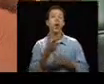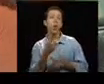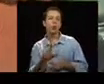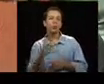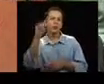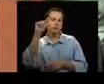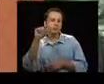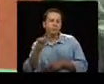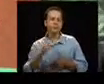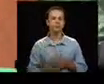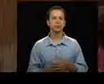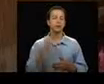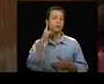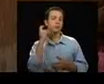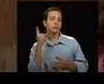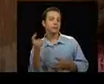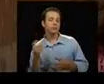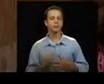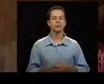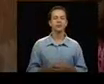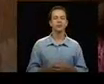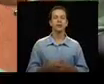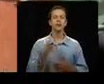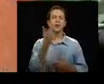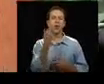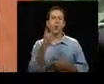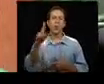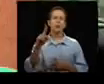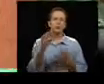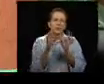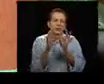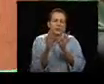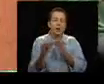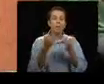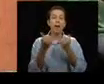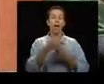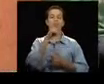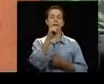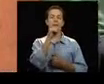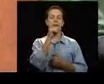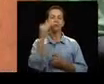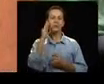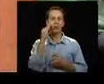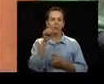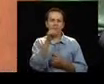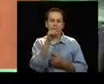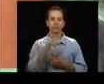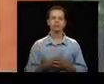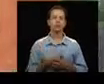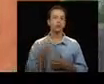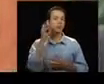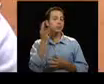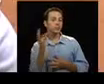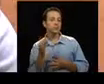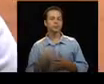Esse. Agora esse outro é um pouco mais agudo. E esse último é muito fininho, parece um passarinho ou um bicho que tem um som muito fino,